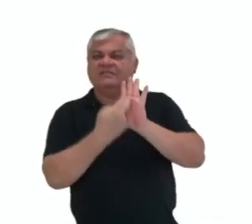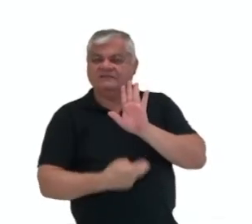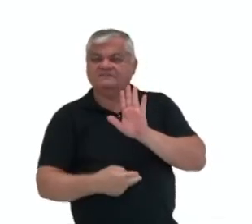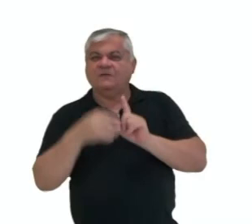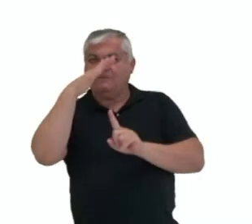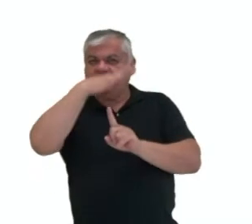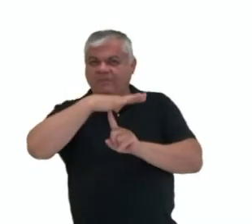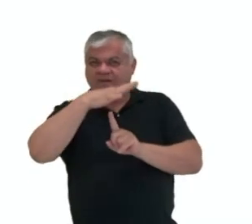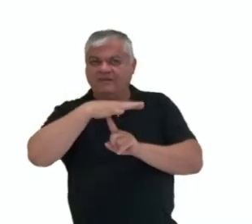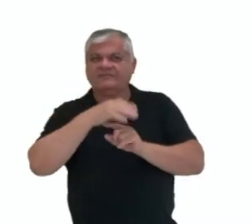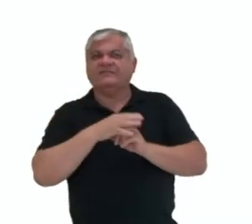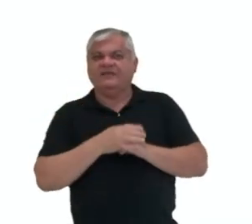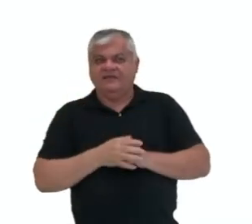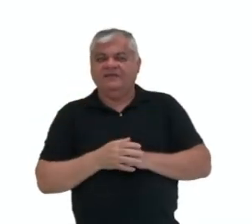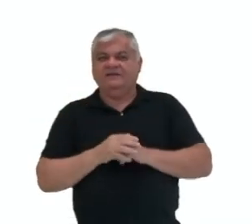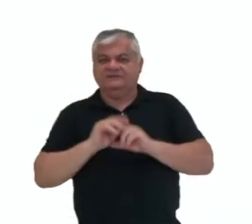né?